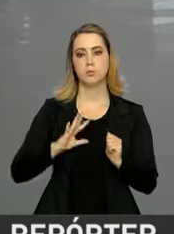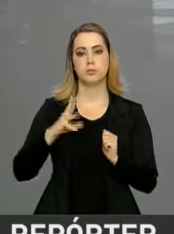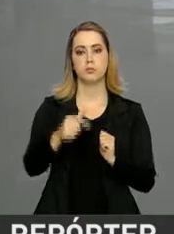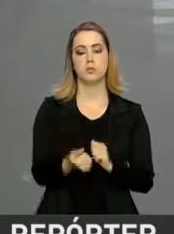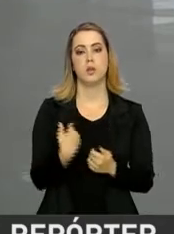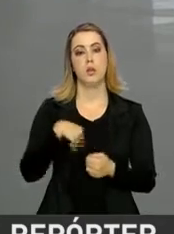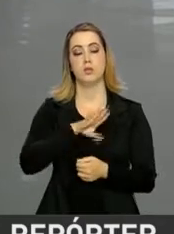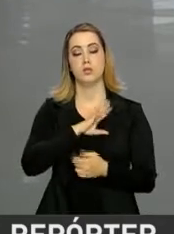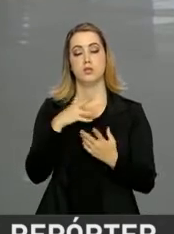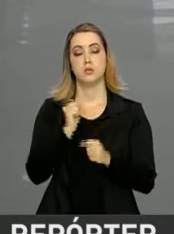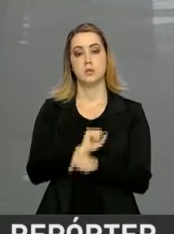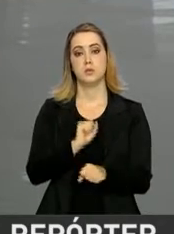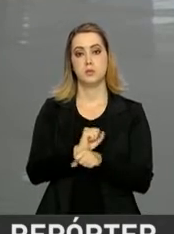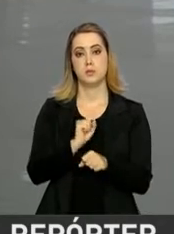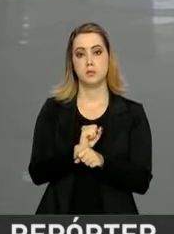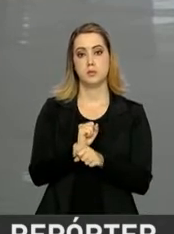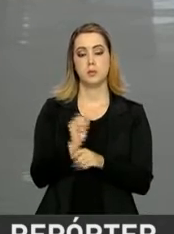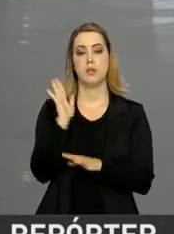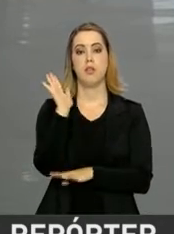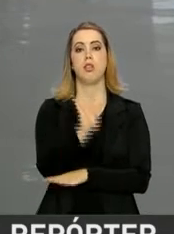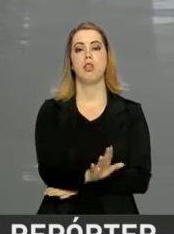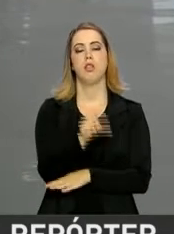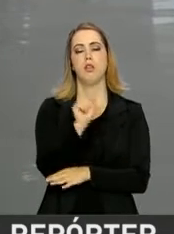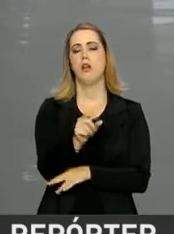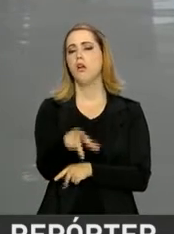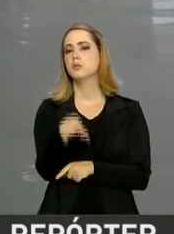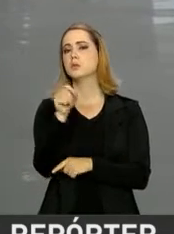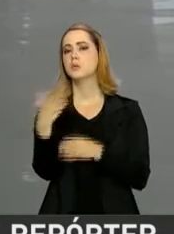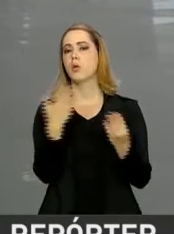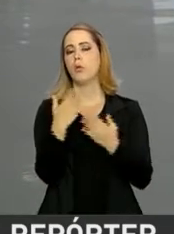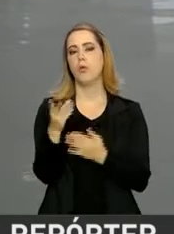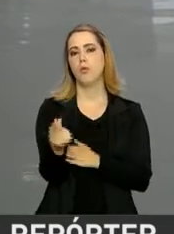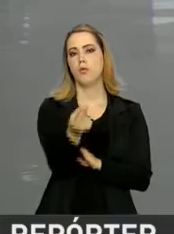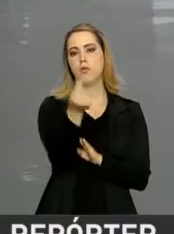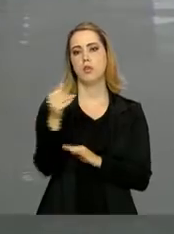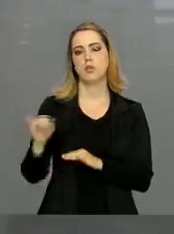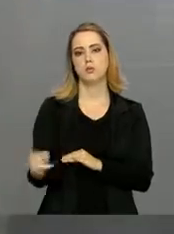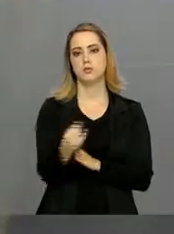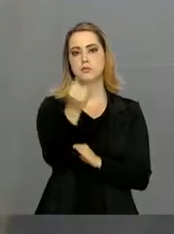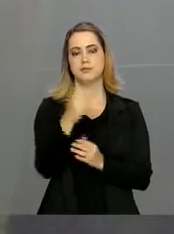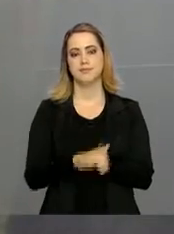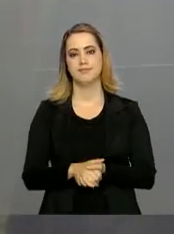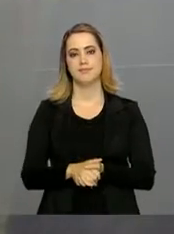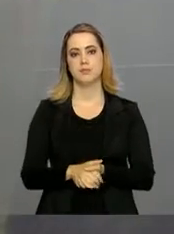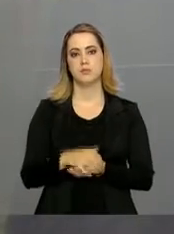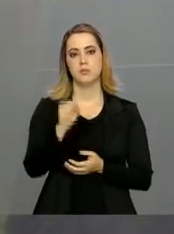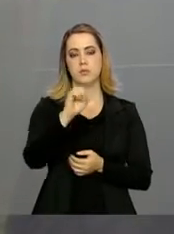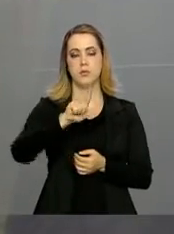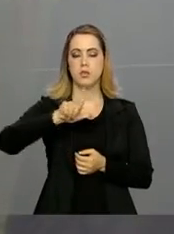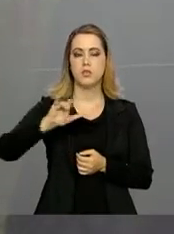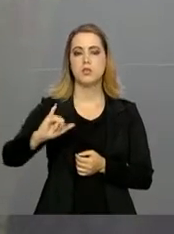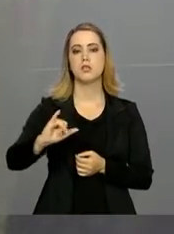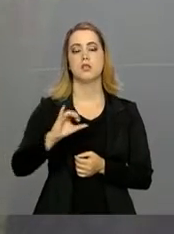vamos esperar até o fim da tarde para ver qual que vai ser a decisão do Banco Central, Zé Luiz. Paulo, Selic mais baixo, dinheiro